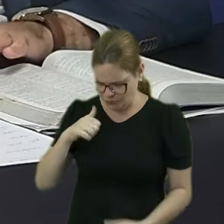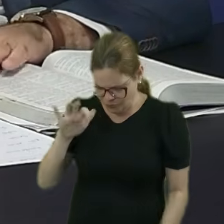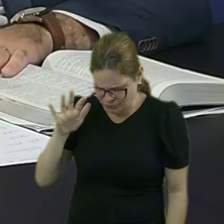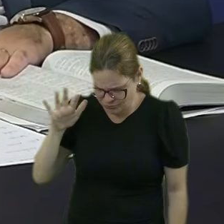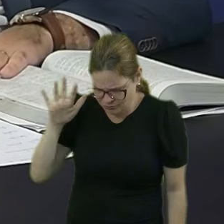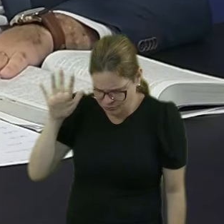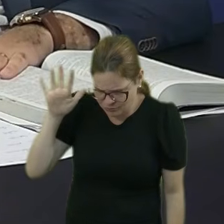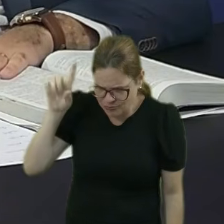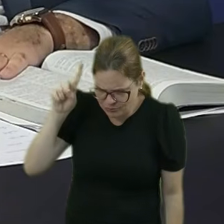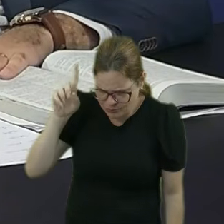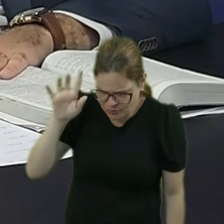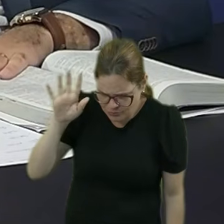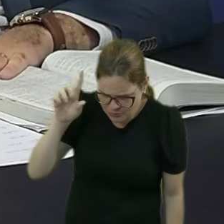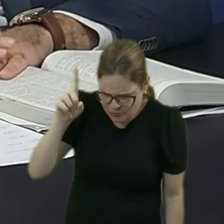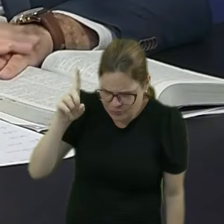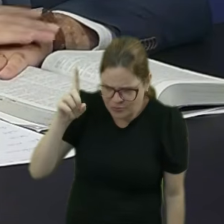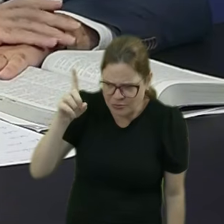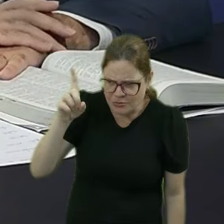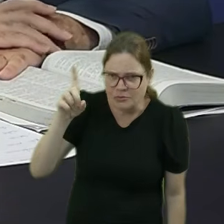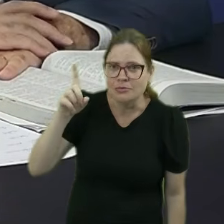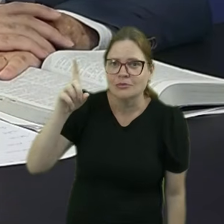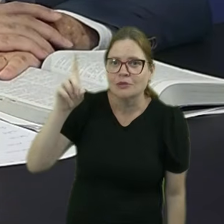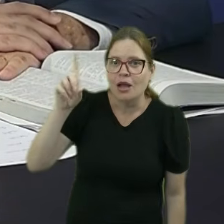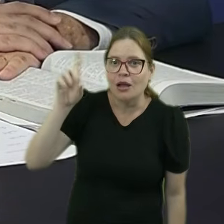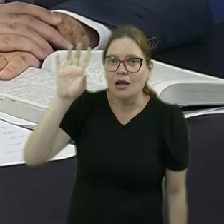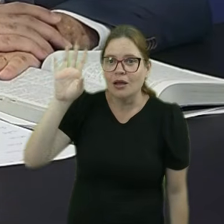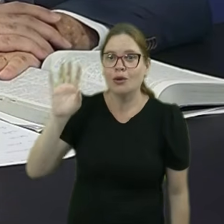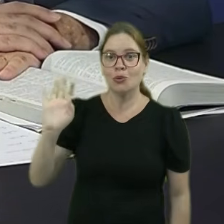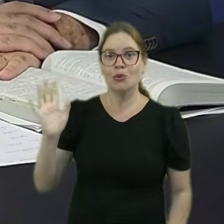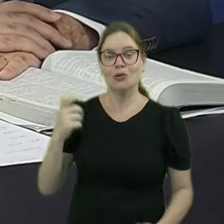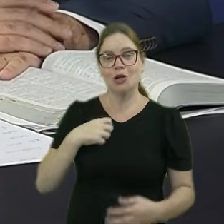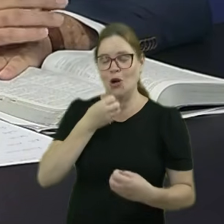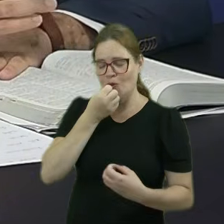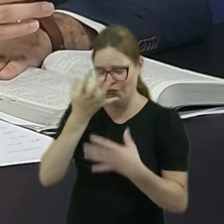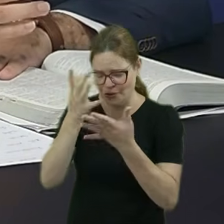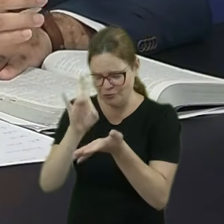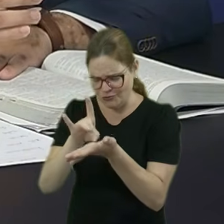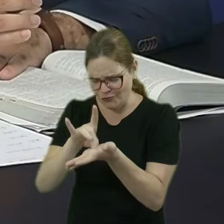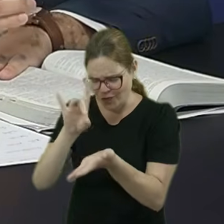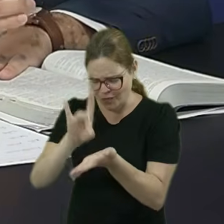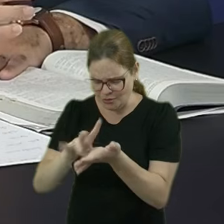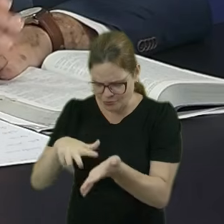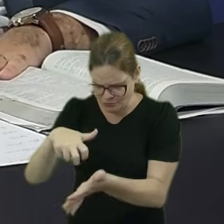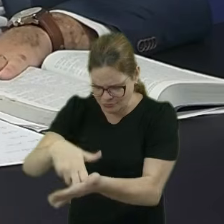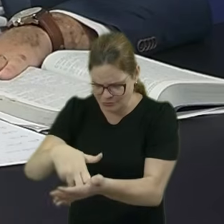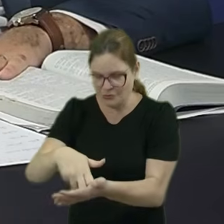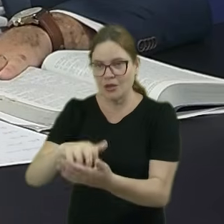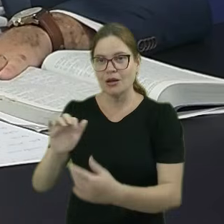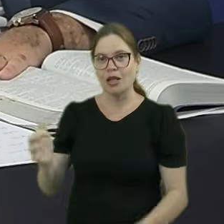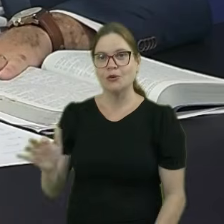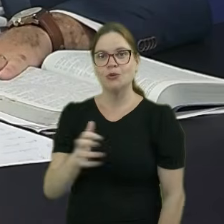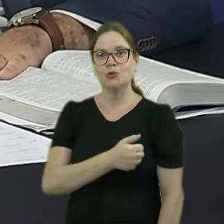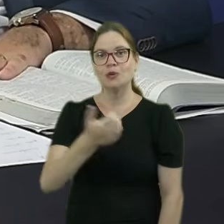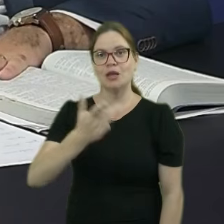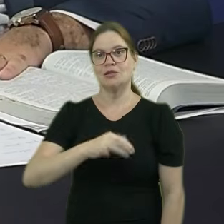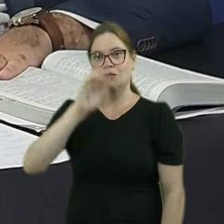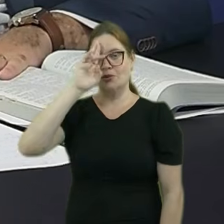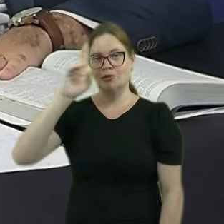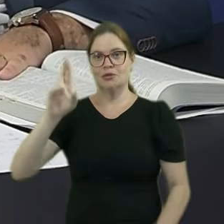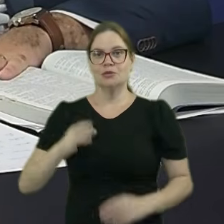de que foi ela quem tocou, o que aconteceu, e disse toda a verdade. Ela se prostrou, foi um ato de adoração ao